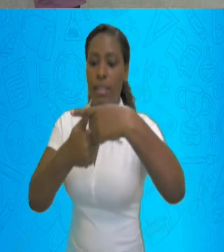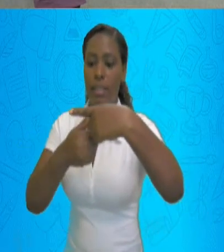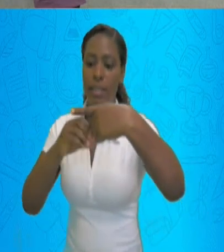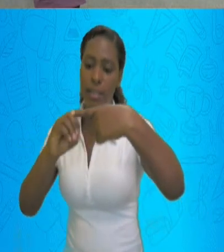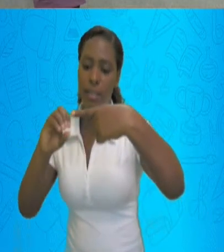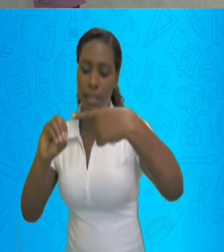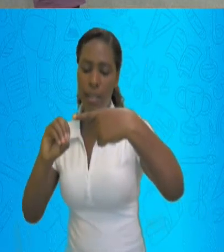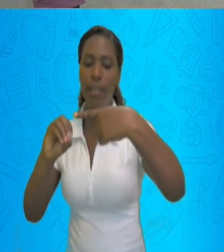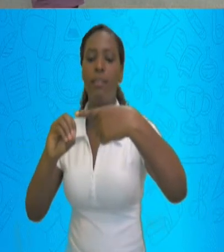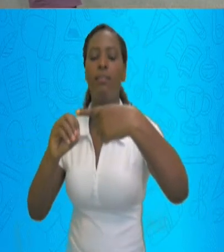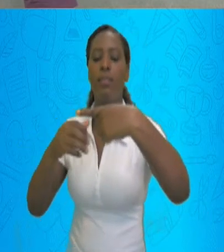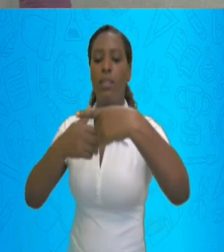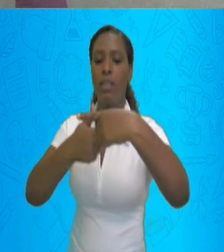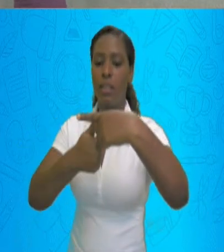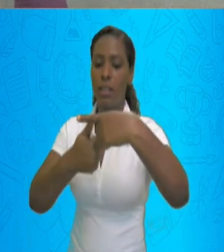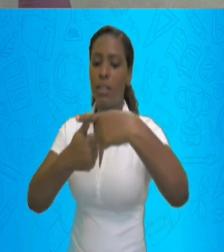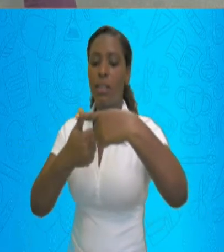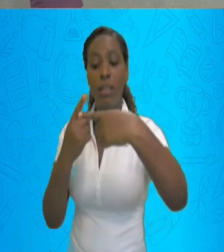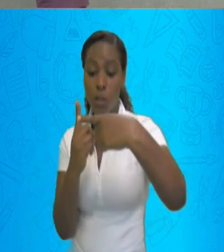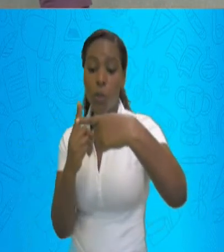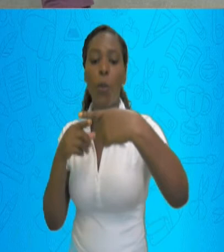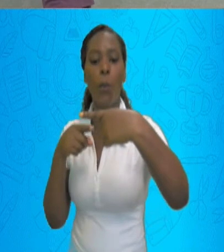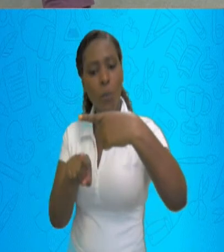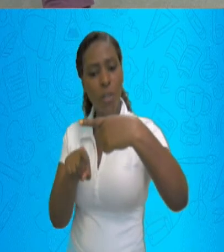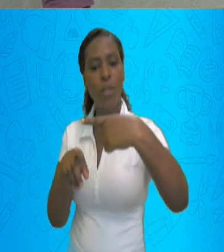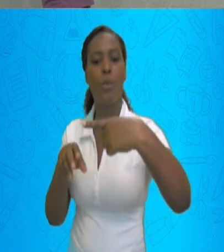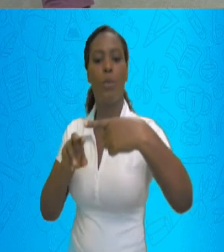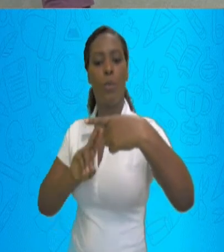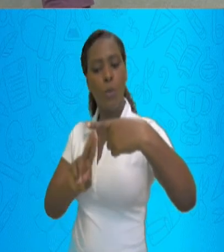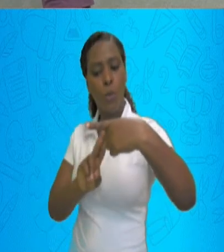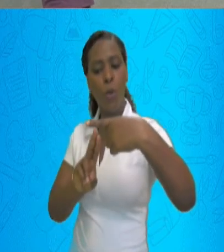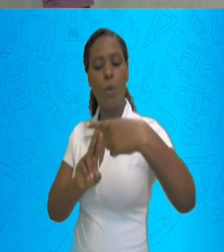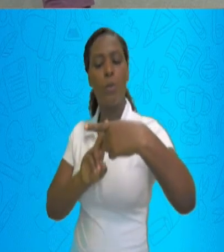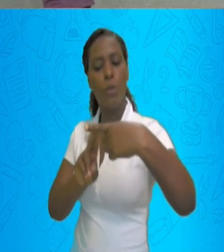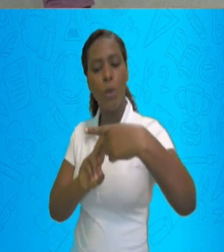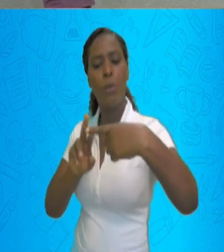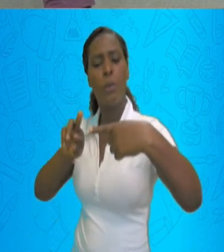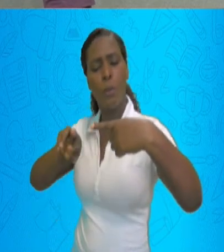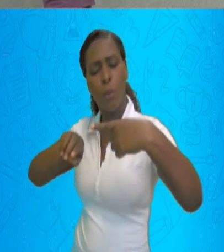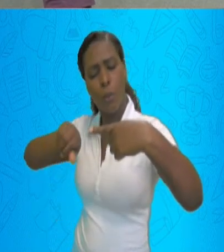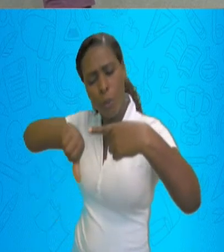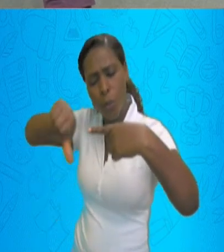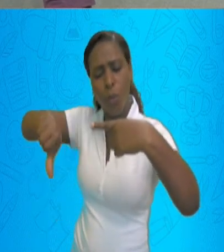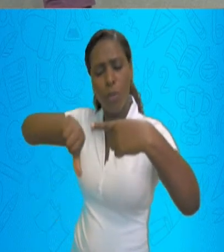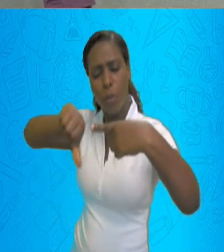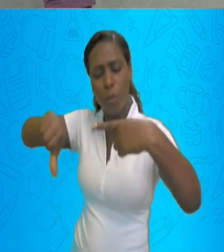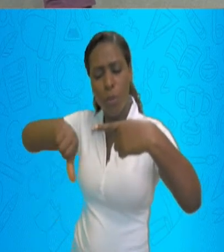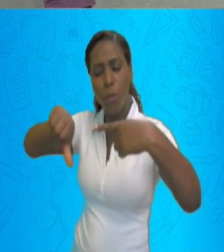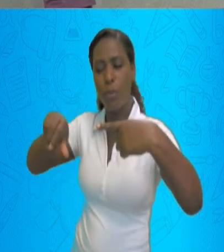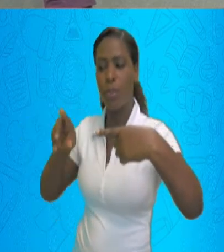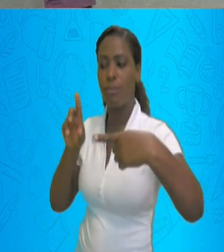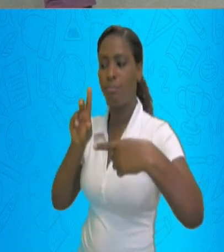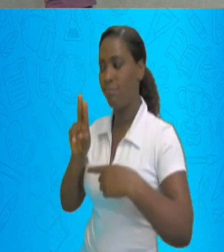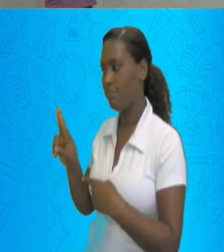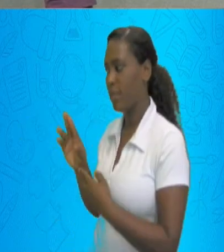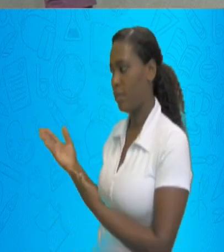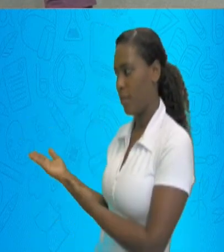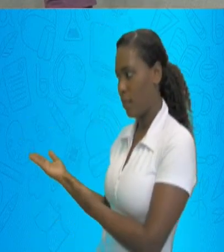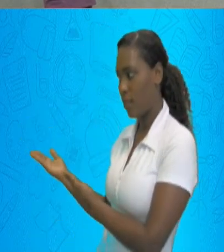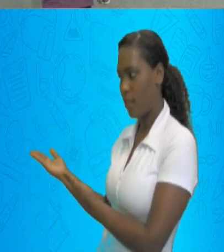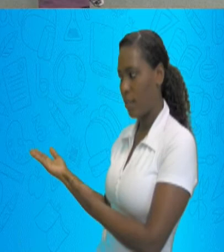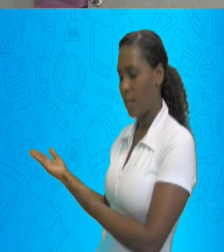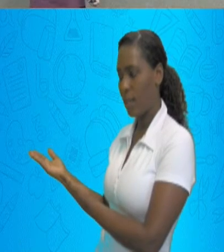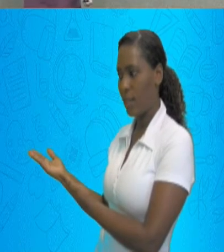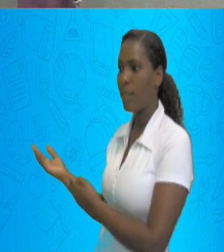8 centésimos. E vamos usar a escrita milésimos, quando o denominador for 1000,